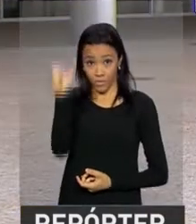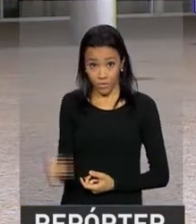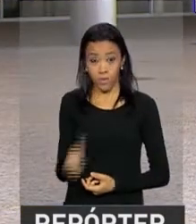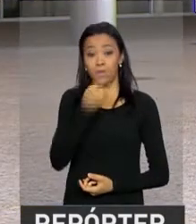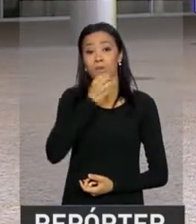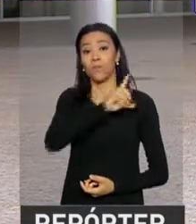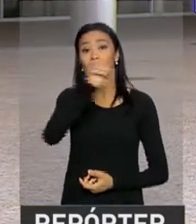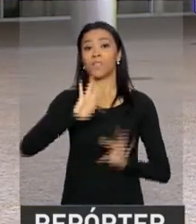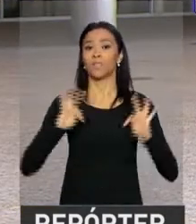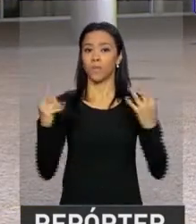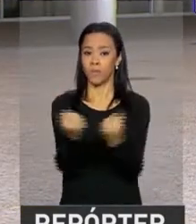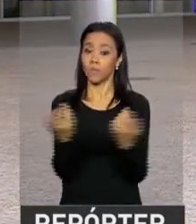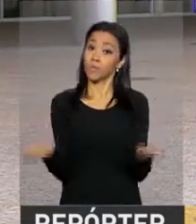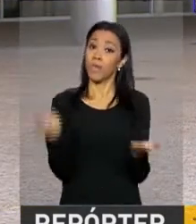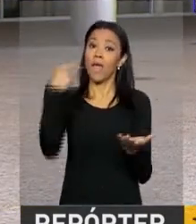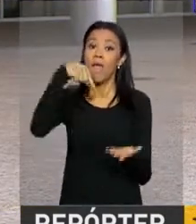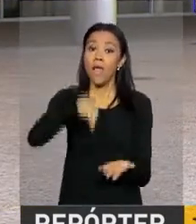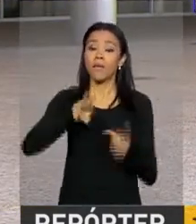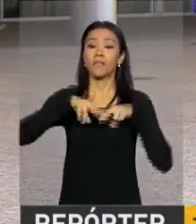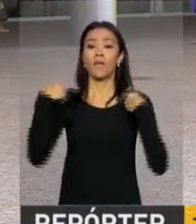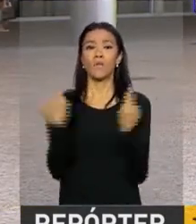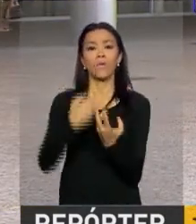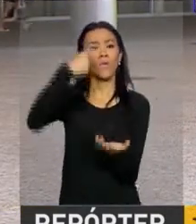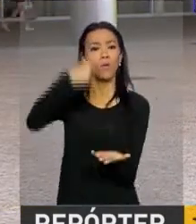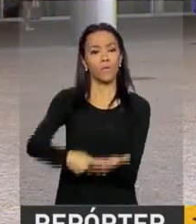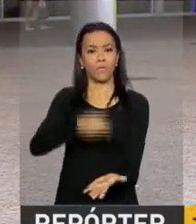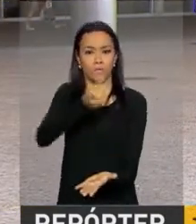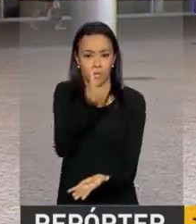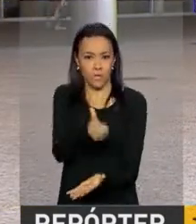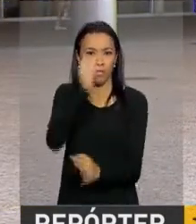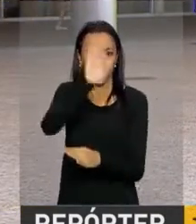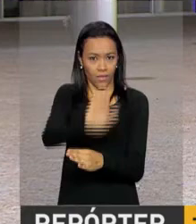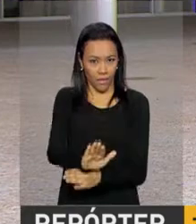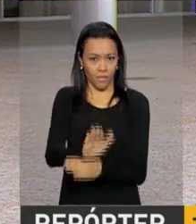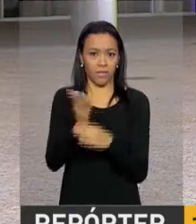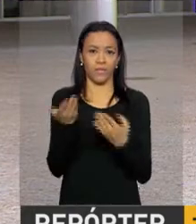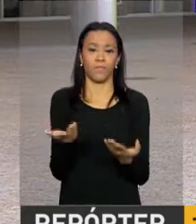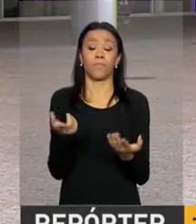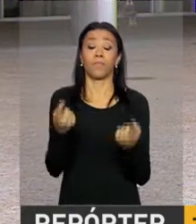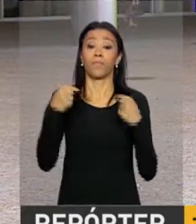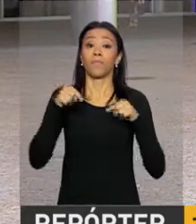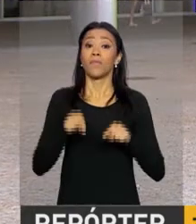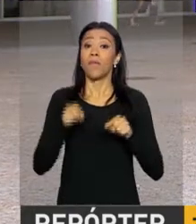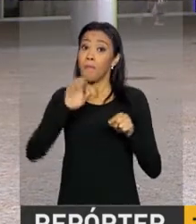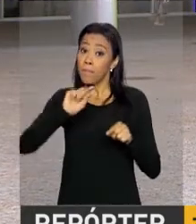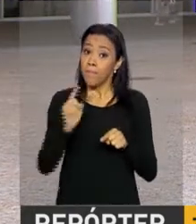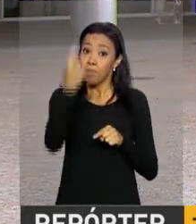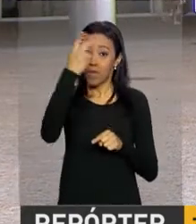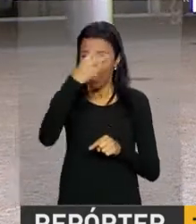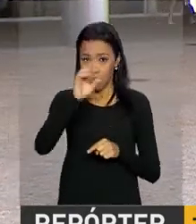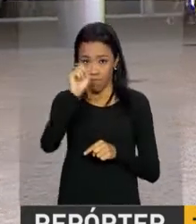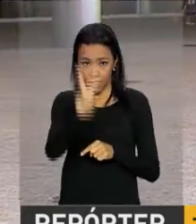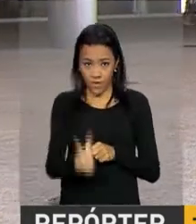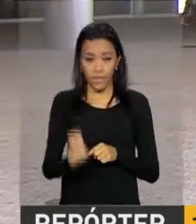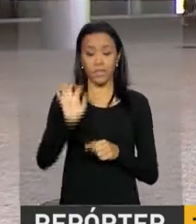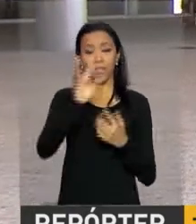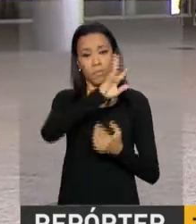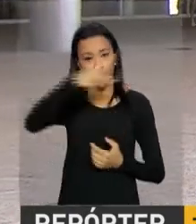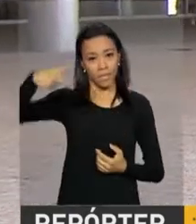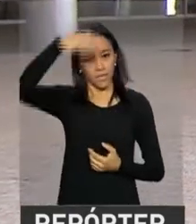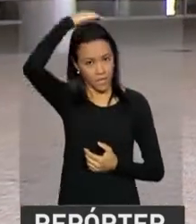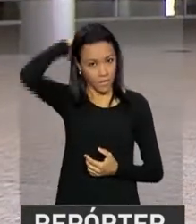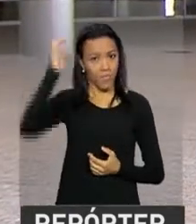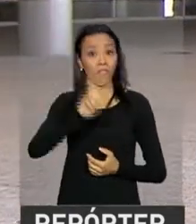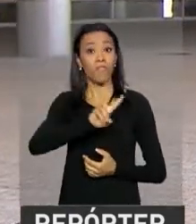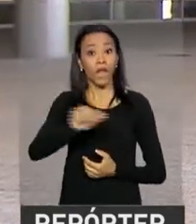essa reunião está marcada para as 6 horas da tarde no palácio da alvorada será a primeira vez que michel temer vai usar a residência oficial como